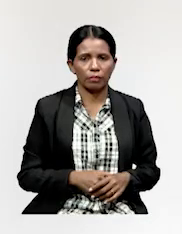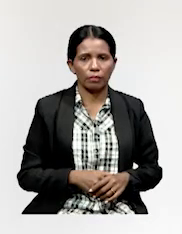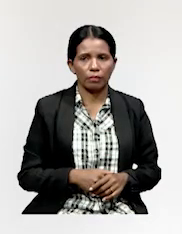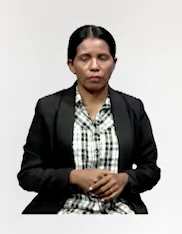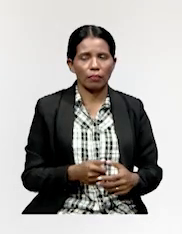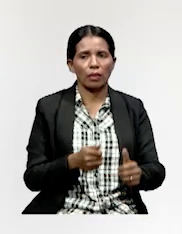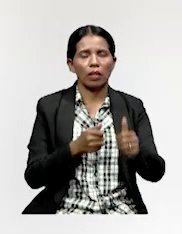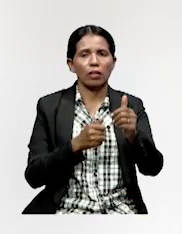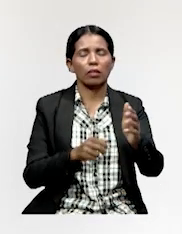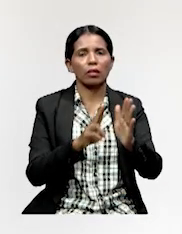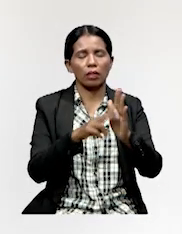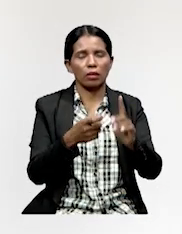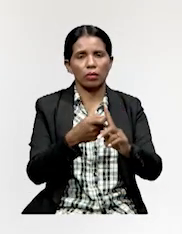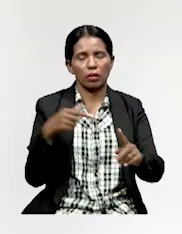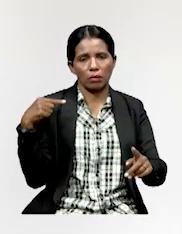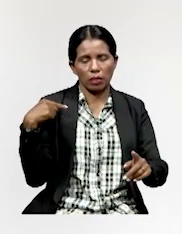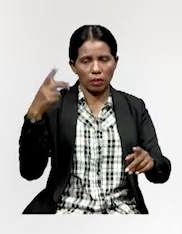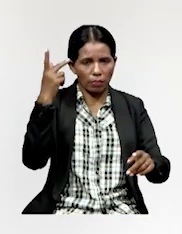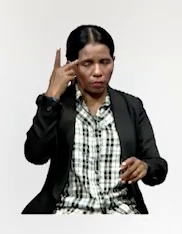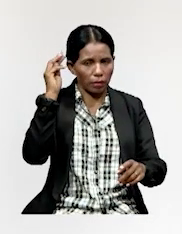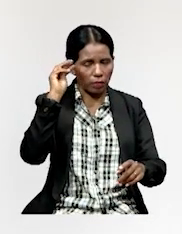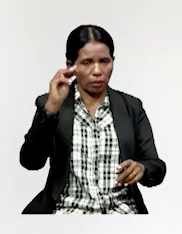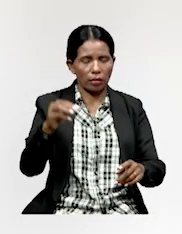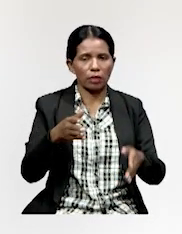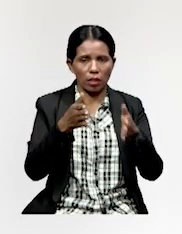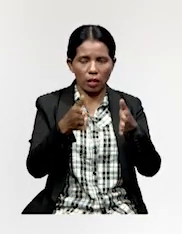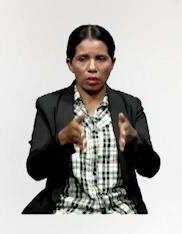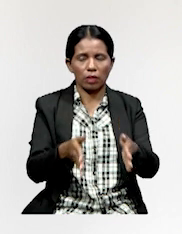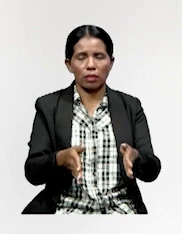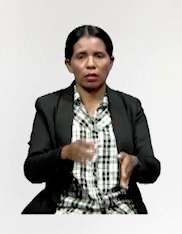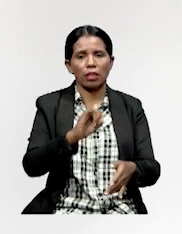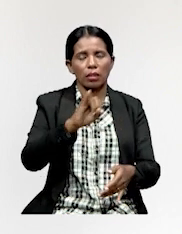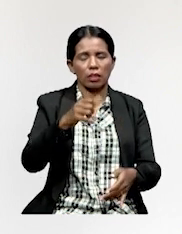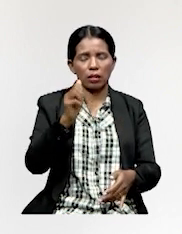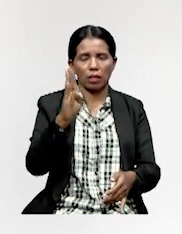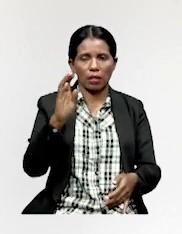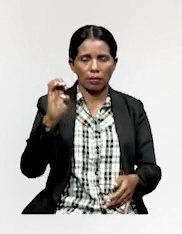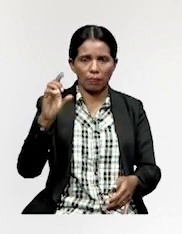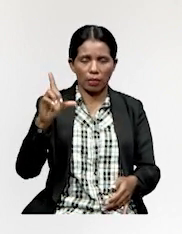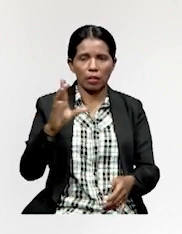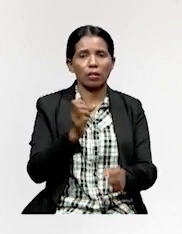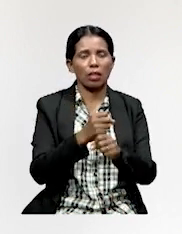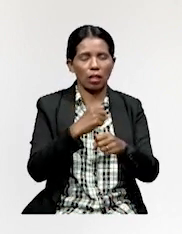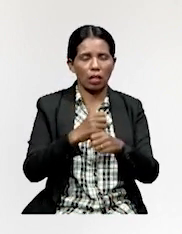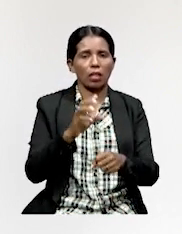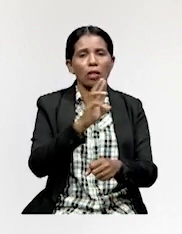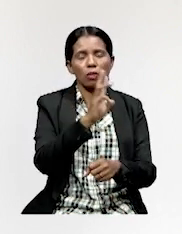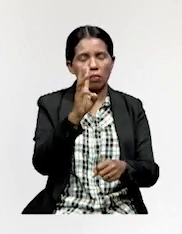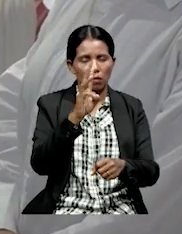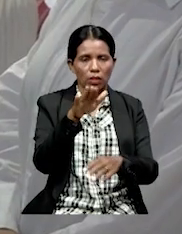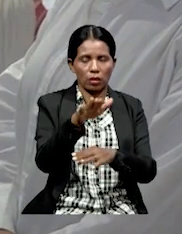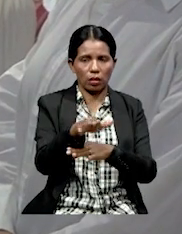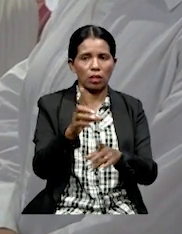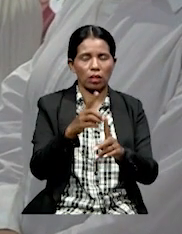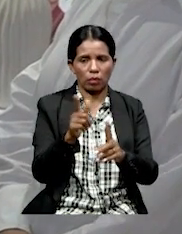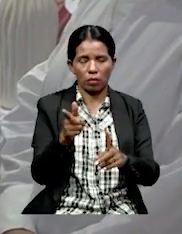Tira horário, hoje gabinete primeiro-ministro, cerimônia fúnebre, ba saudosa Isabel da Costa Ferreira, se halau e a quarta loro craic, loro rua